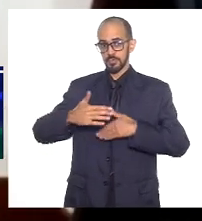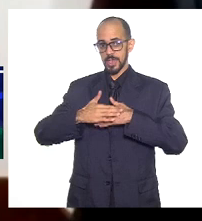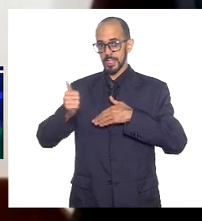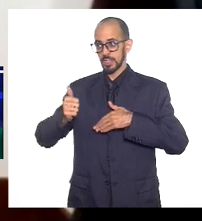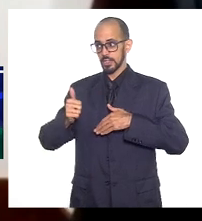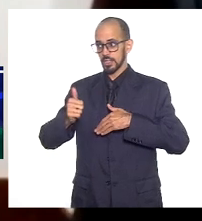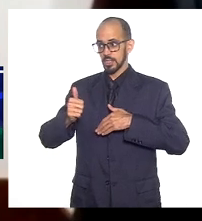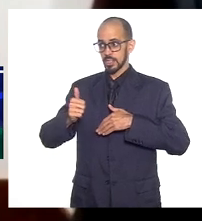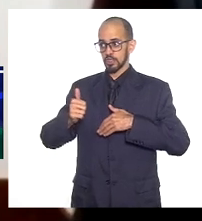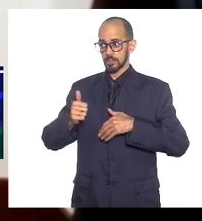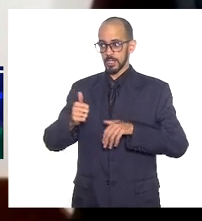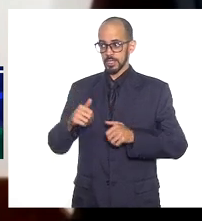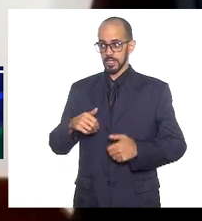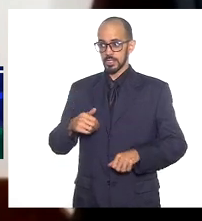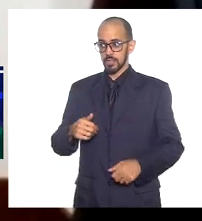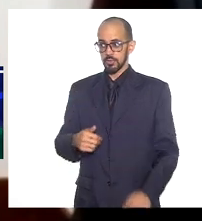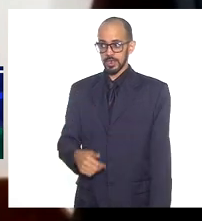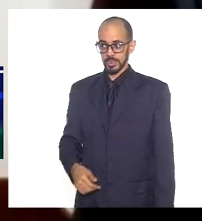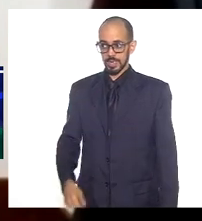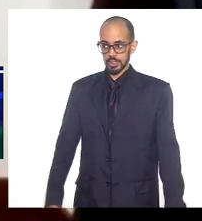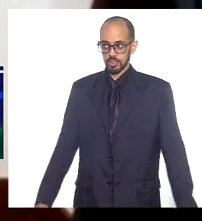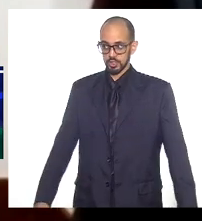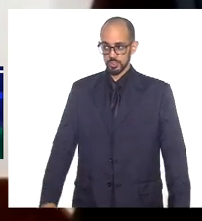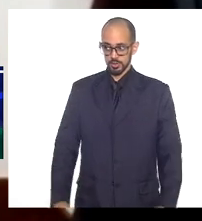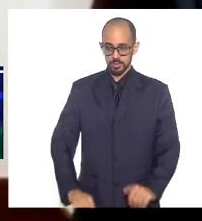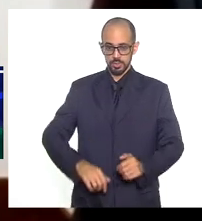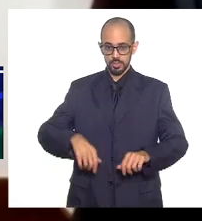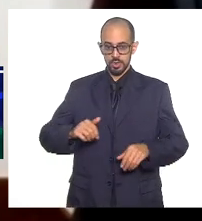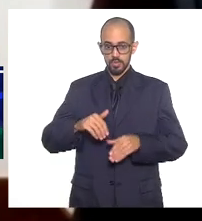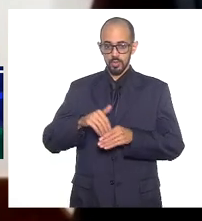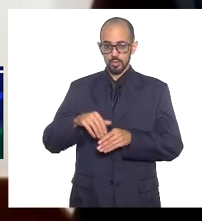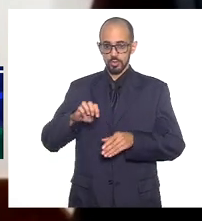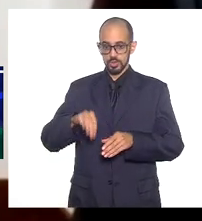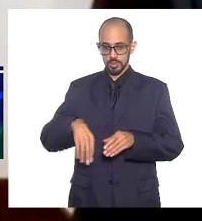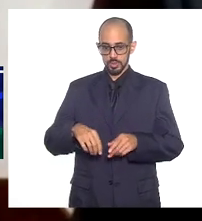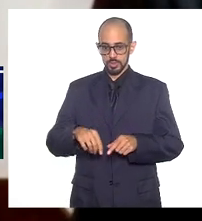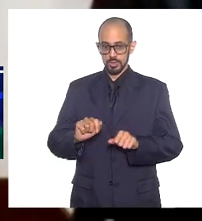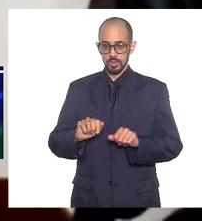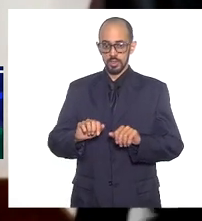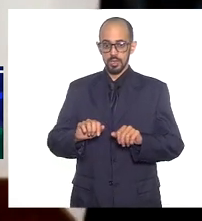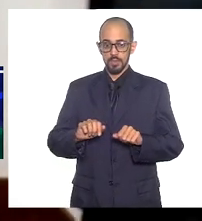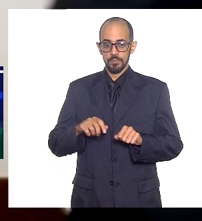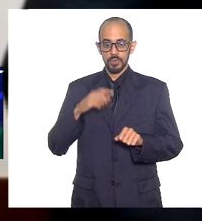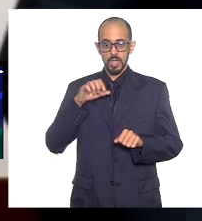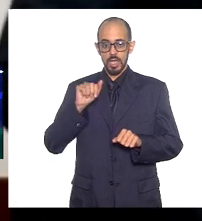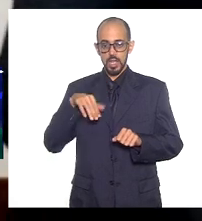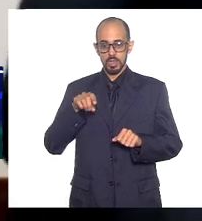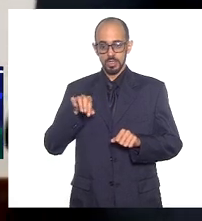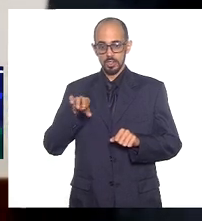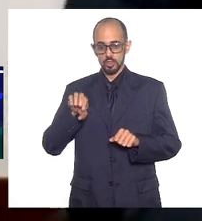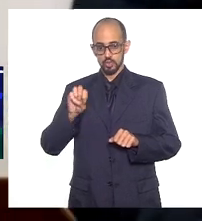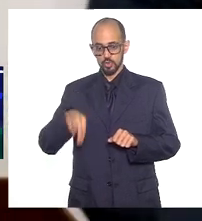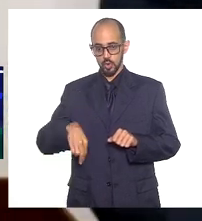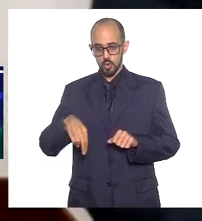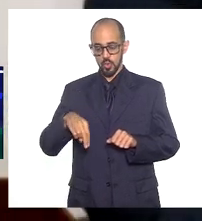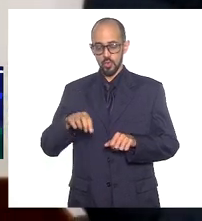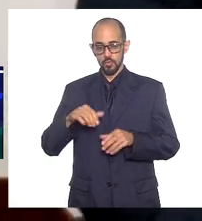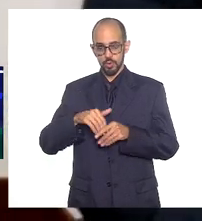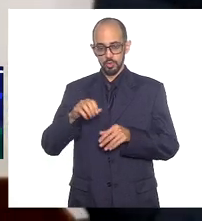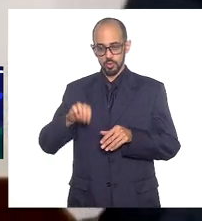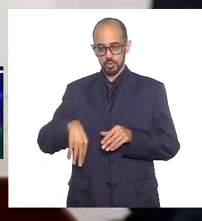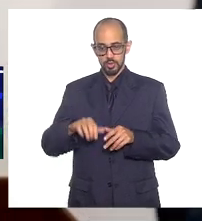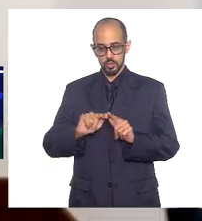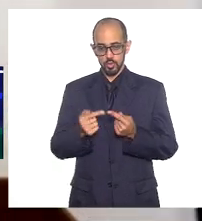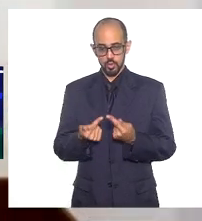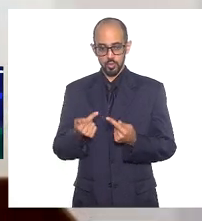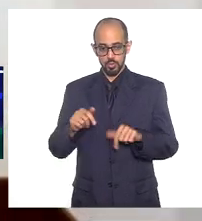deputado Anderson Alexandre votou no grupo sim deputado Anderson Moraes votou sim no